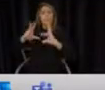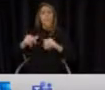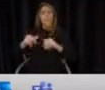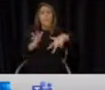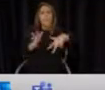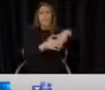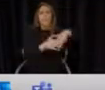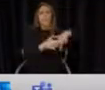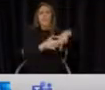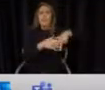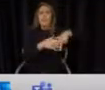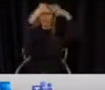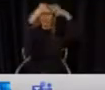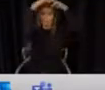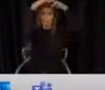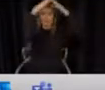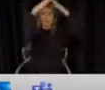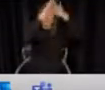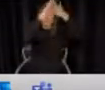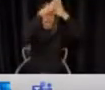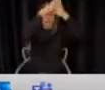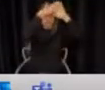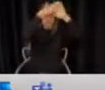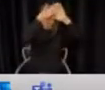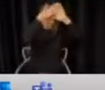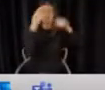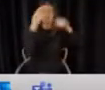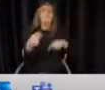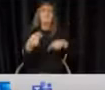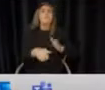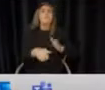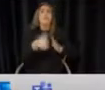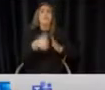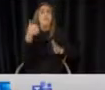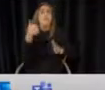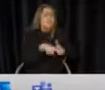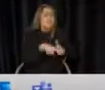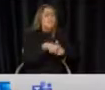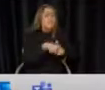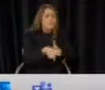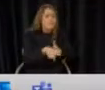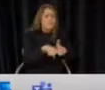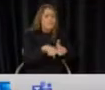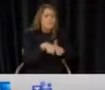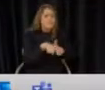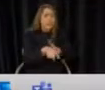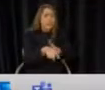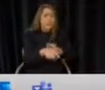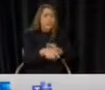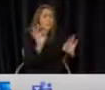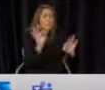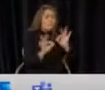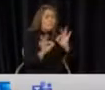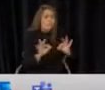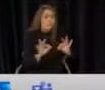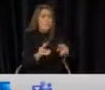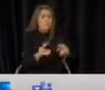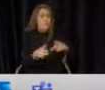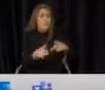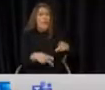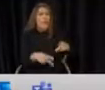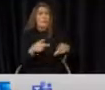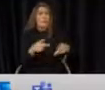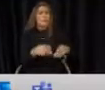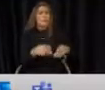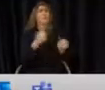para ver se ele pode ou não ser um doador, tá? E aí, se ele puder ser um doador, a gente prossegue com a entrevista com a família.